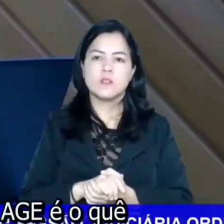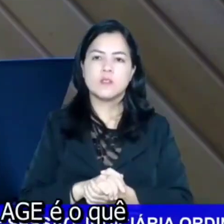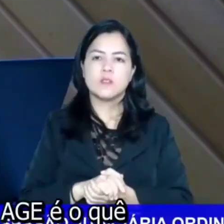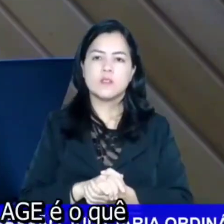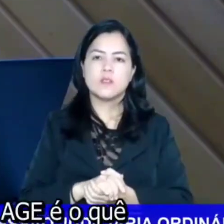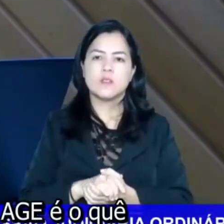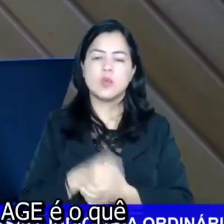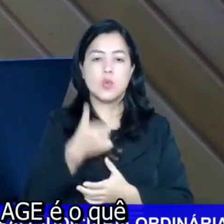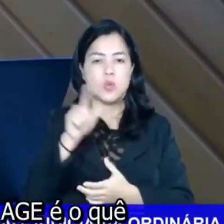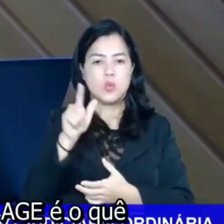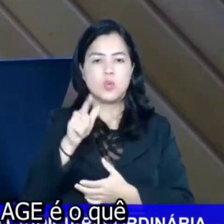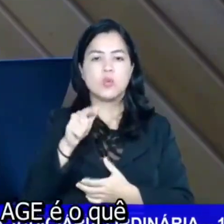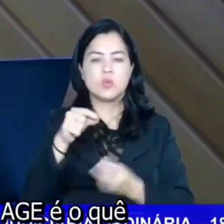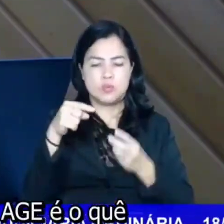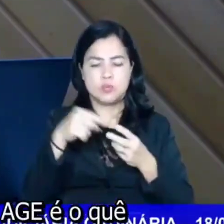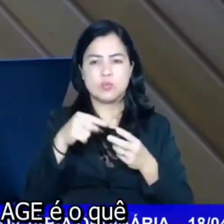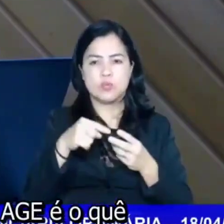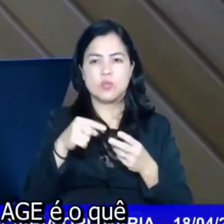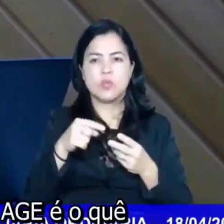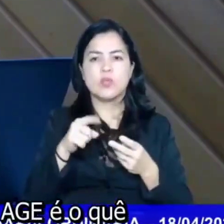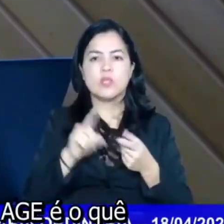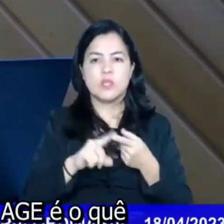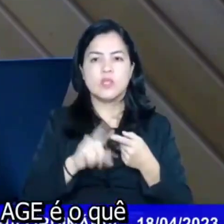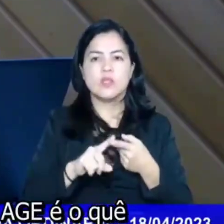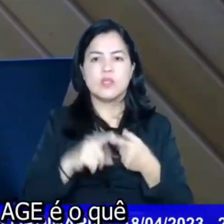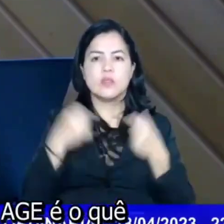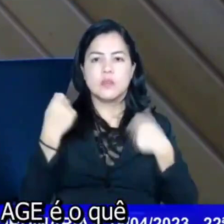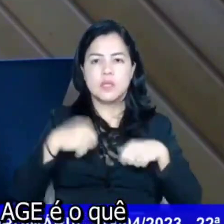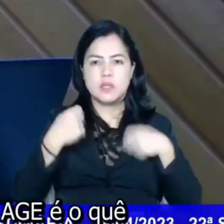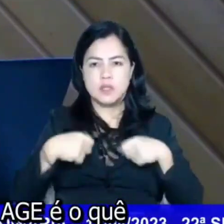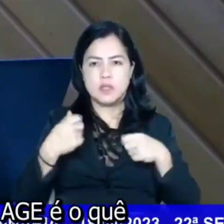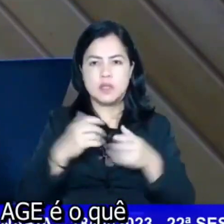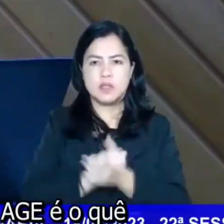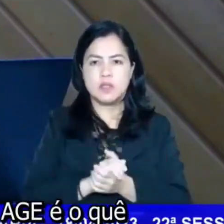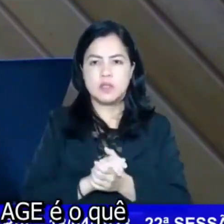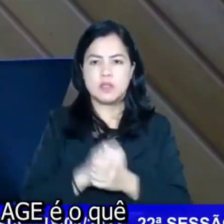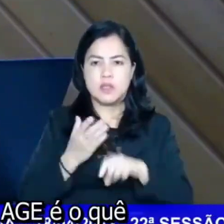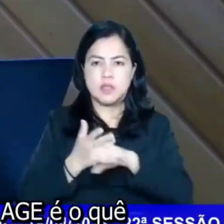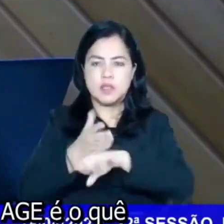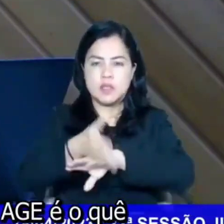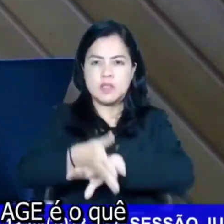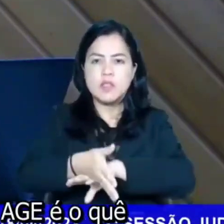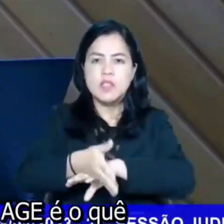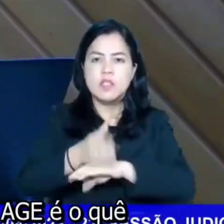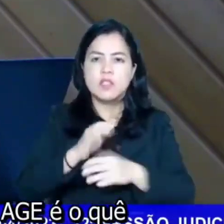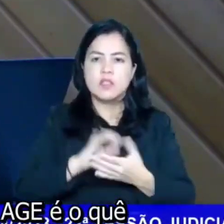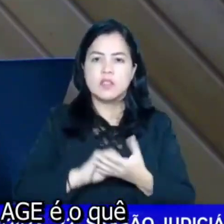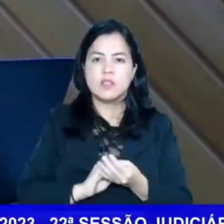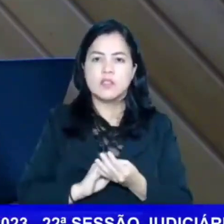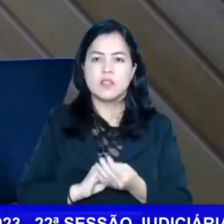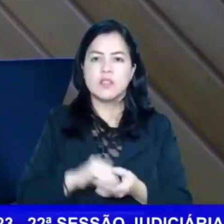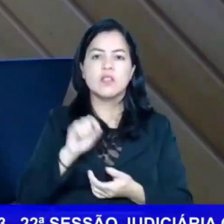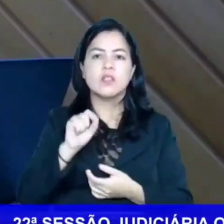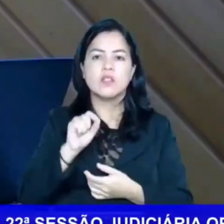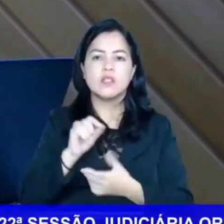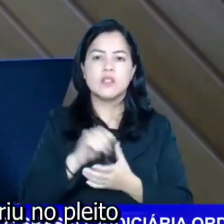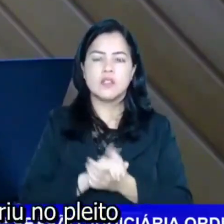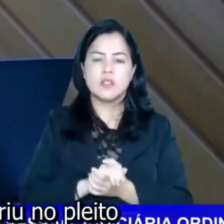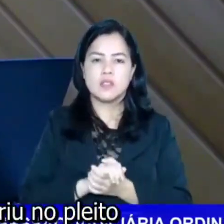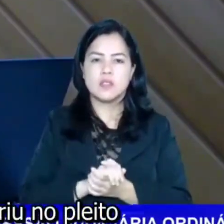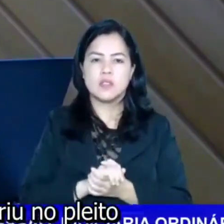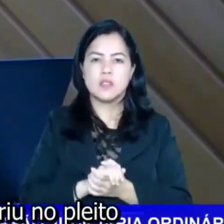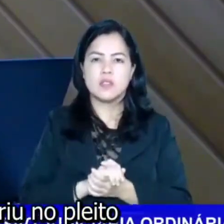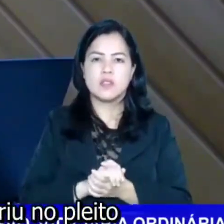Um dos critérios necessários para ingressar com a AGE é o quê?